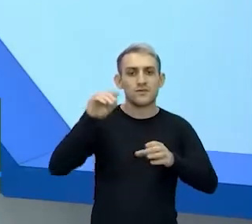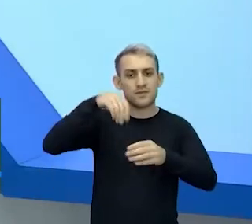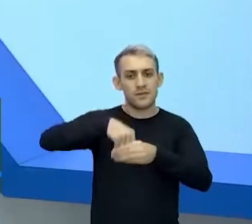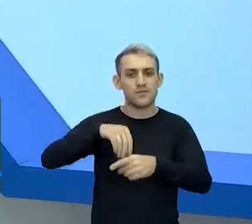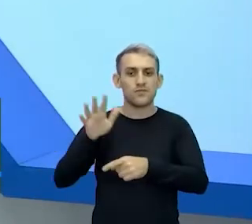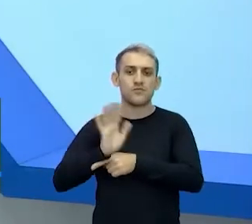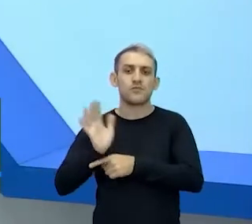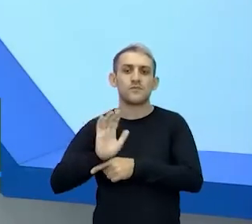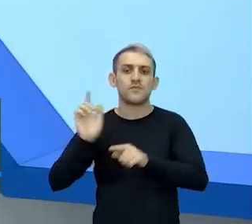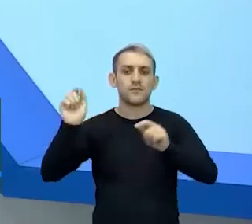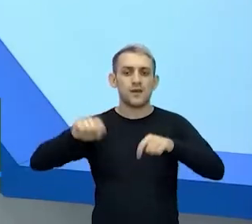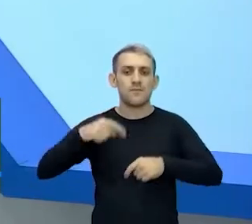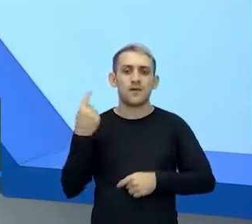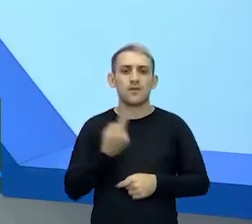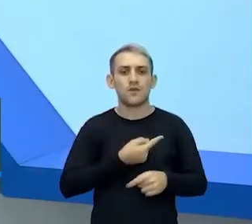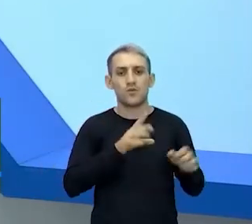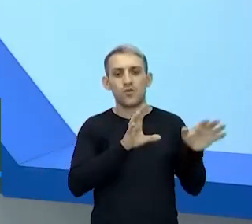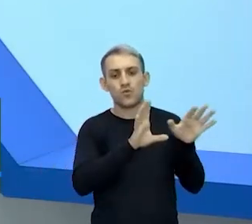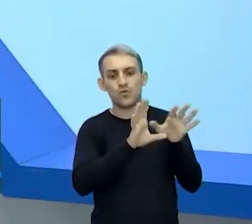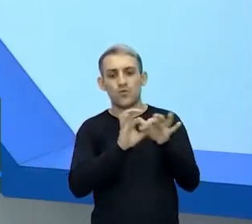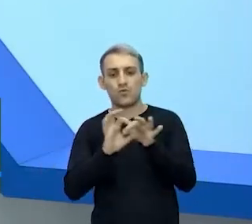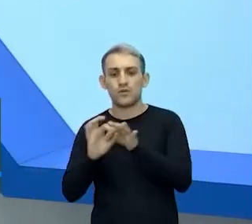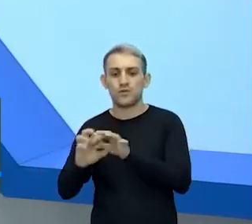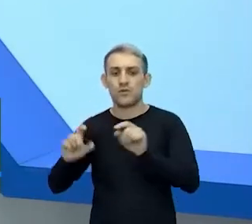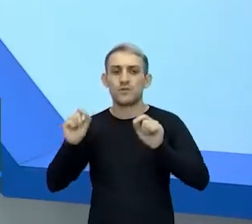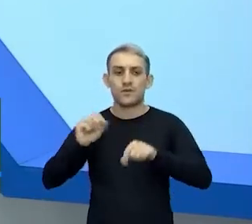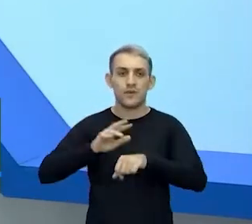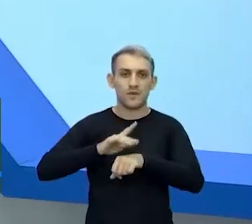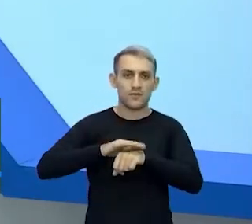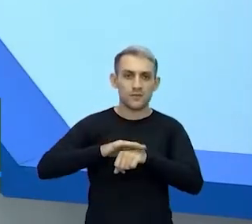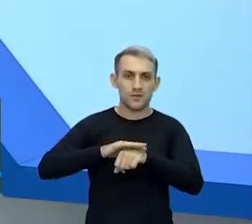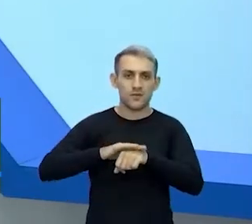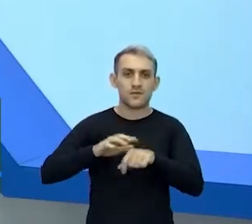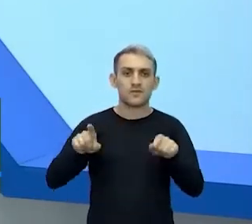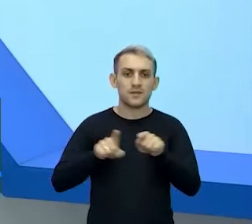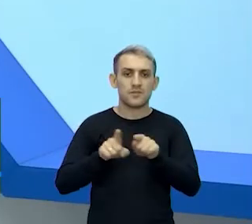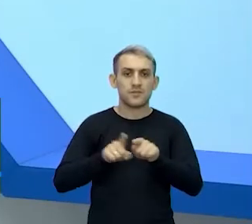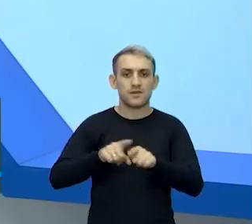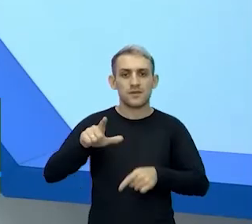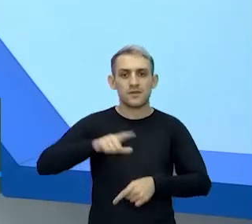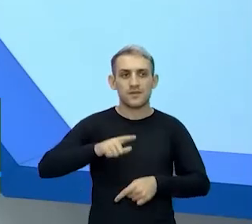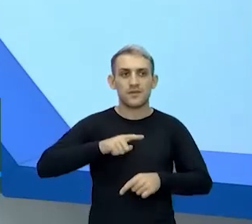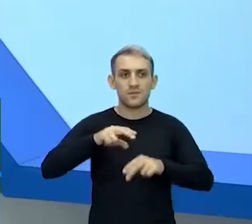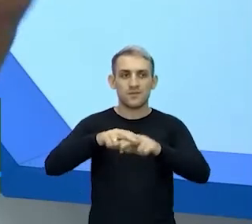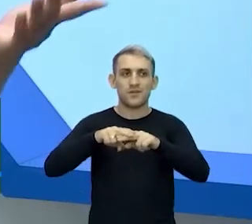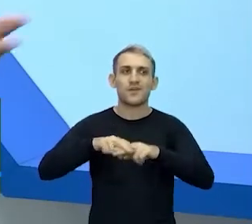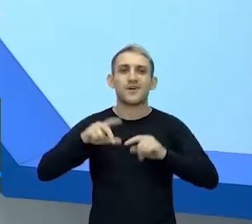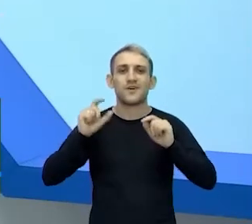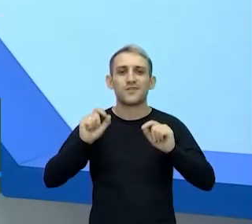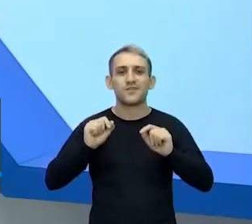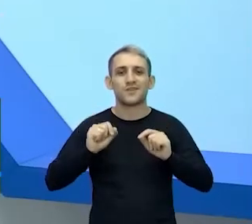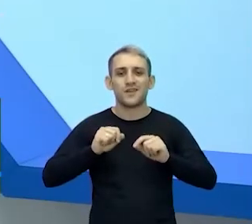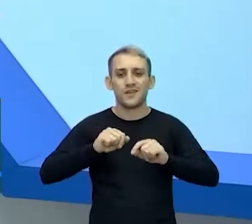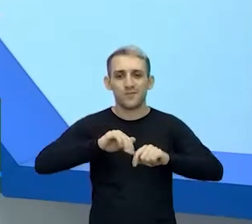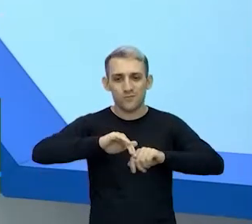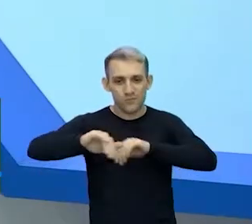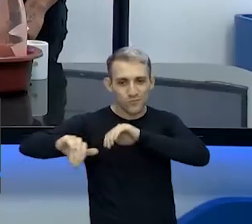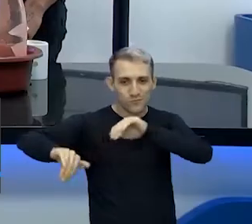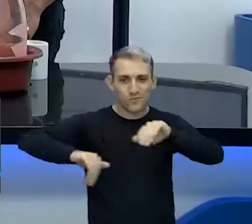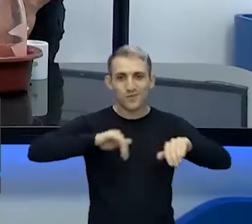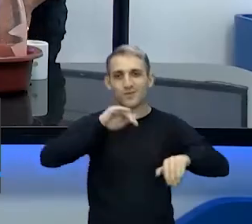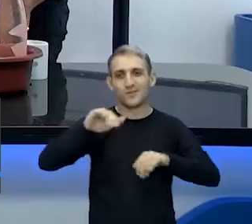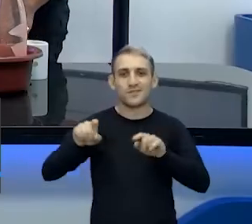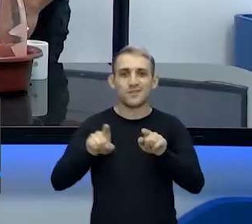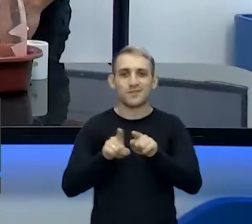você consegue contextualizar essa doença causada aí por conta do mergulho, né? Você